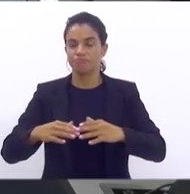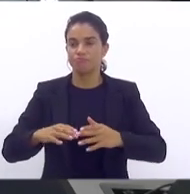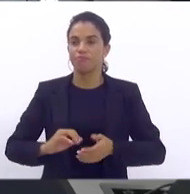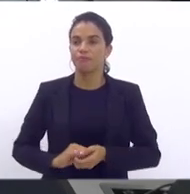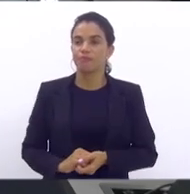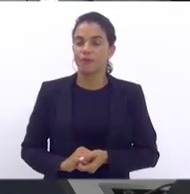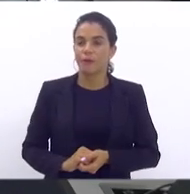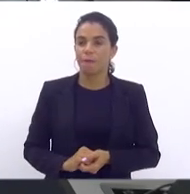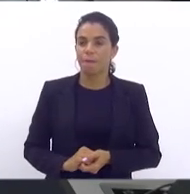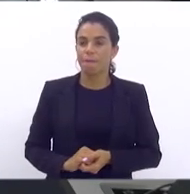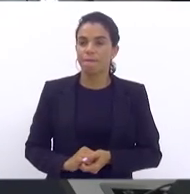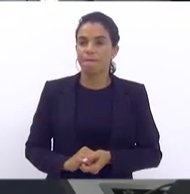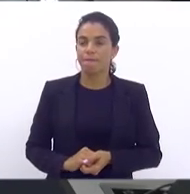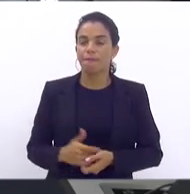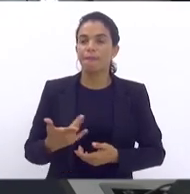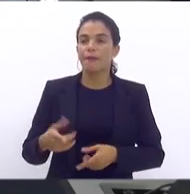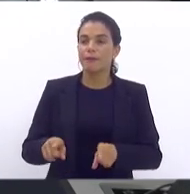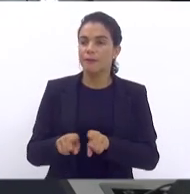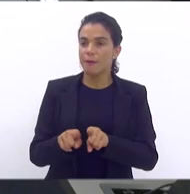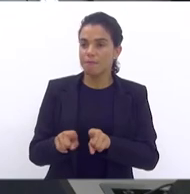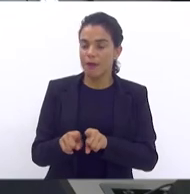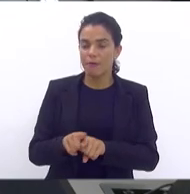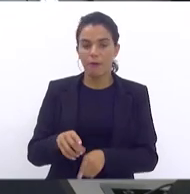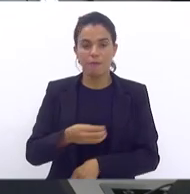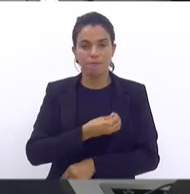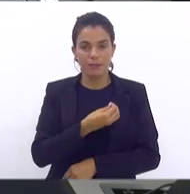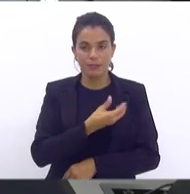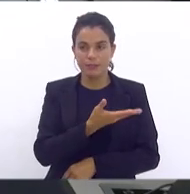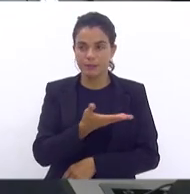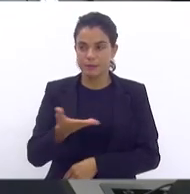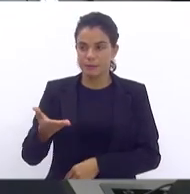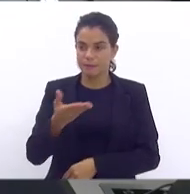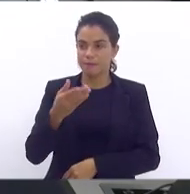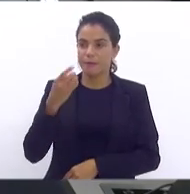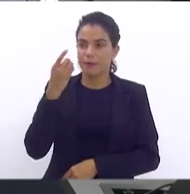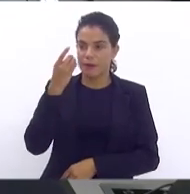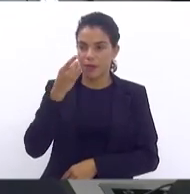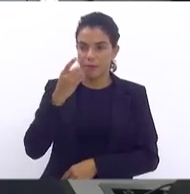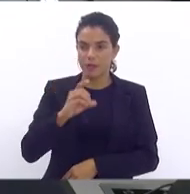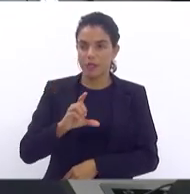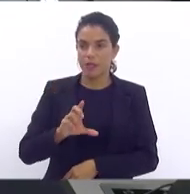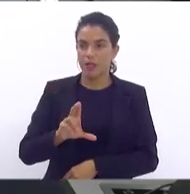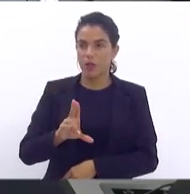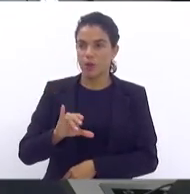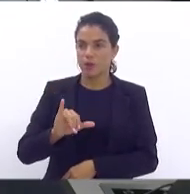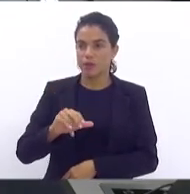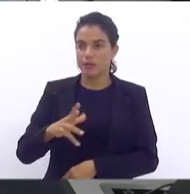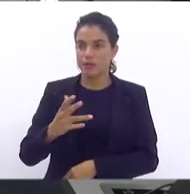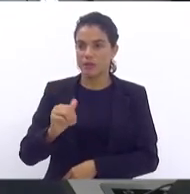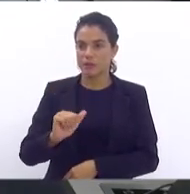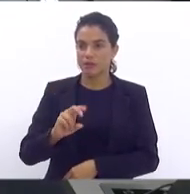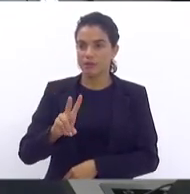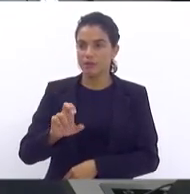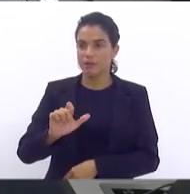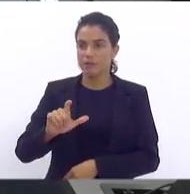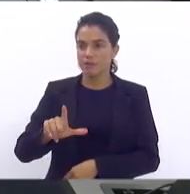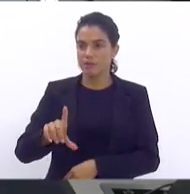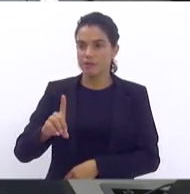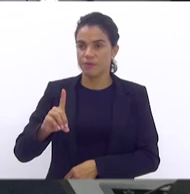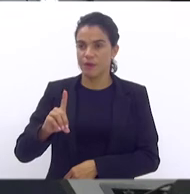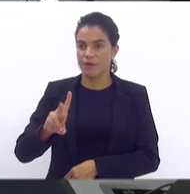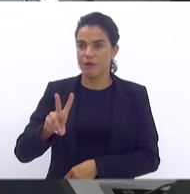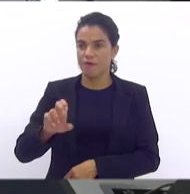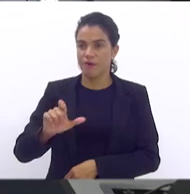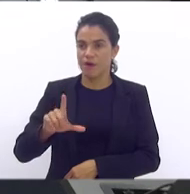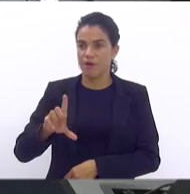ou autorizados, e contando com a presença dos senhores deputados, deputada Lucinha, deputado Valciasa, deputado Valdeci